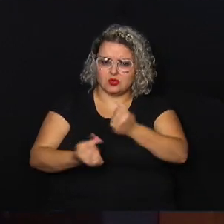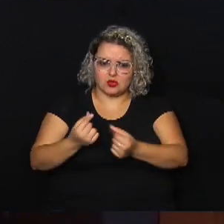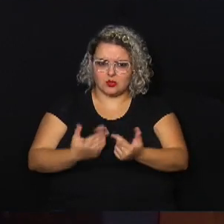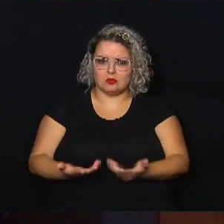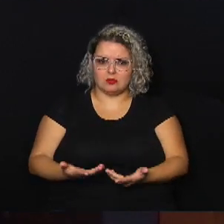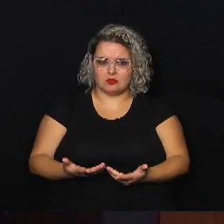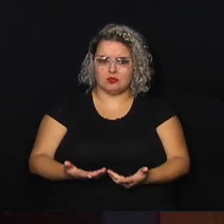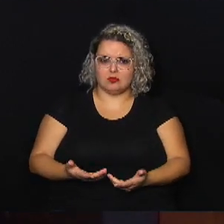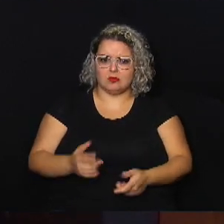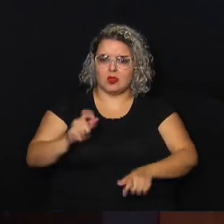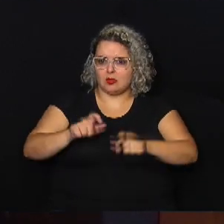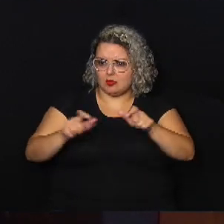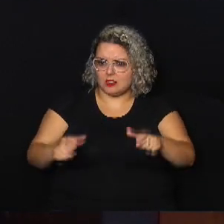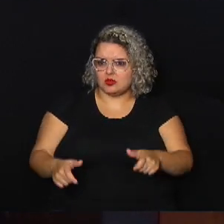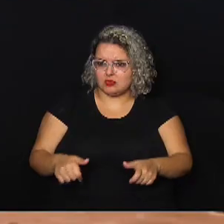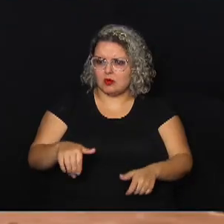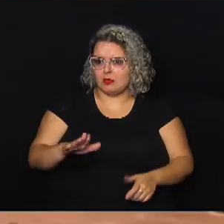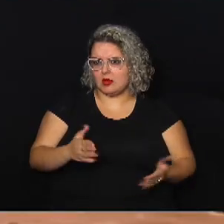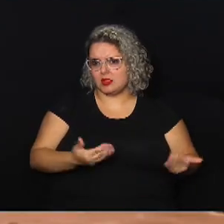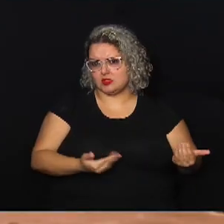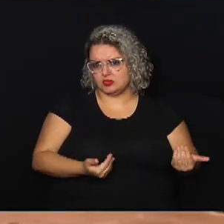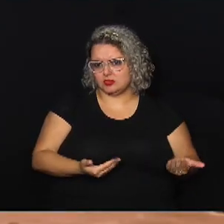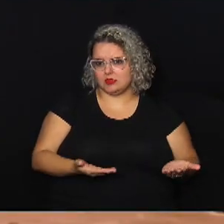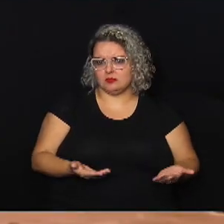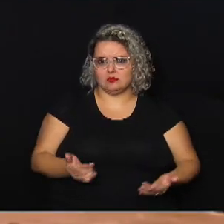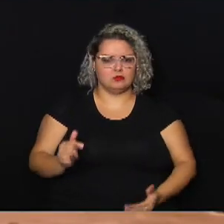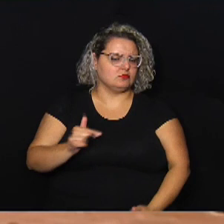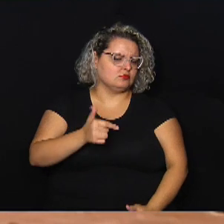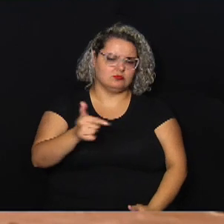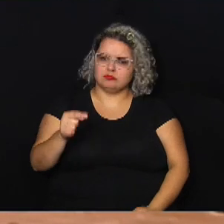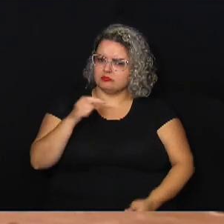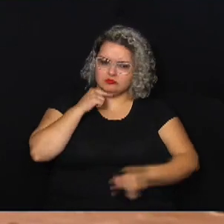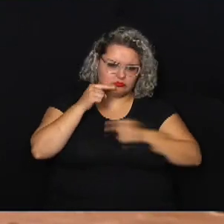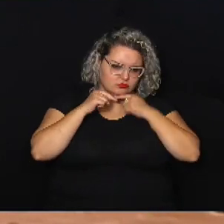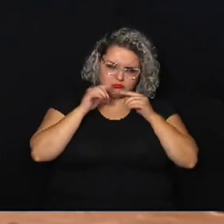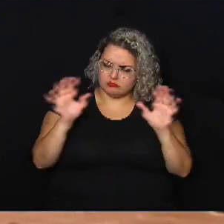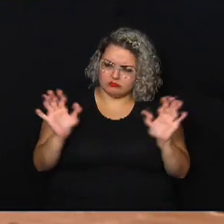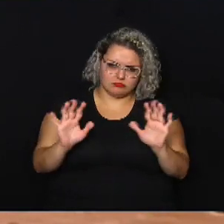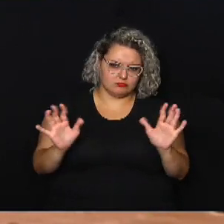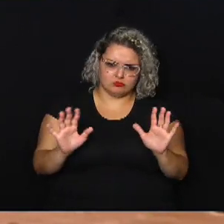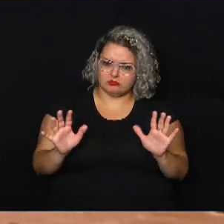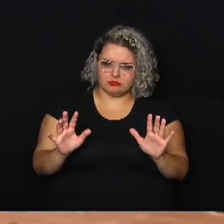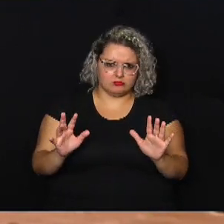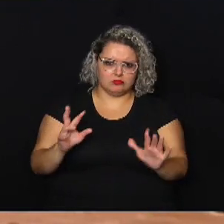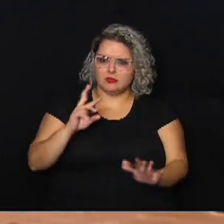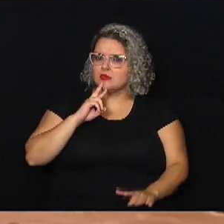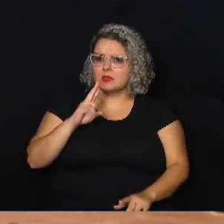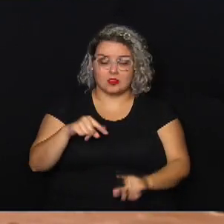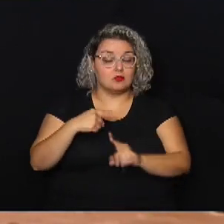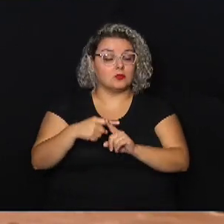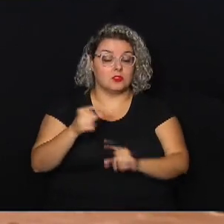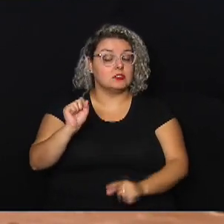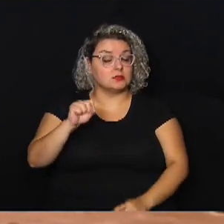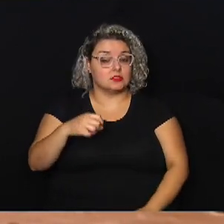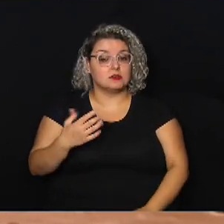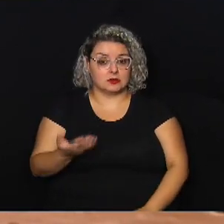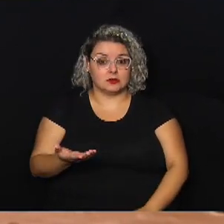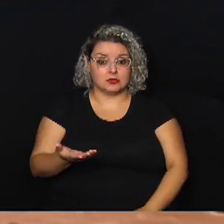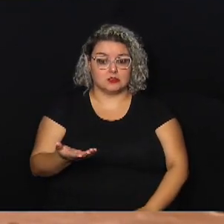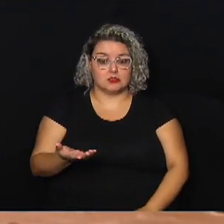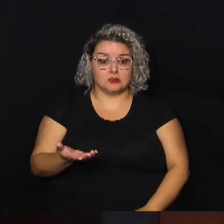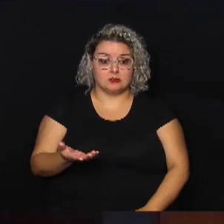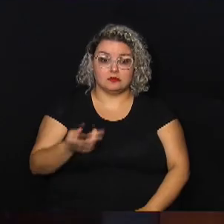galera mais nova? Não tem a menor dúvida com a resposta positiva, sim. E